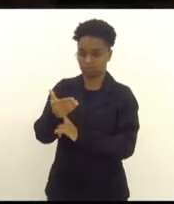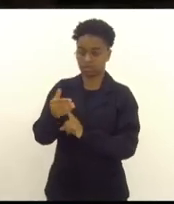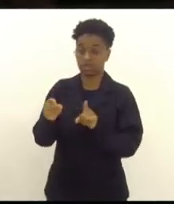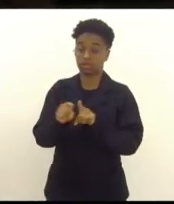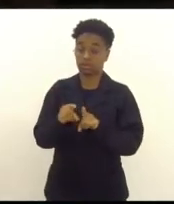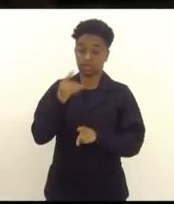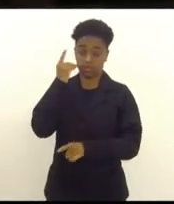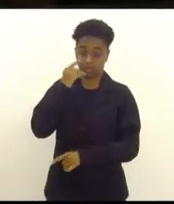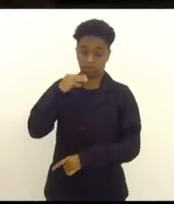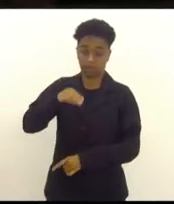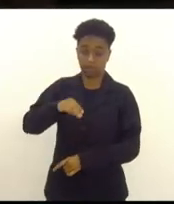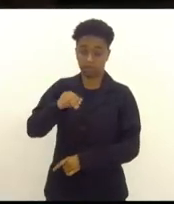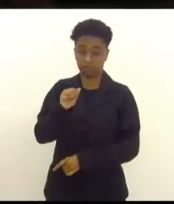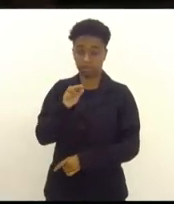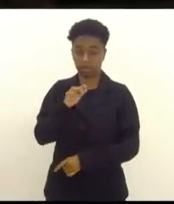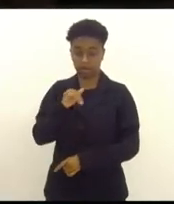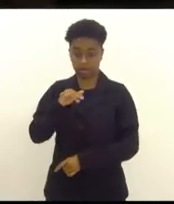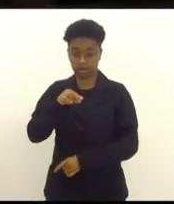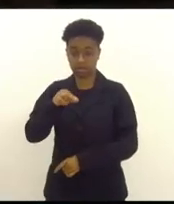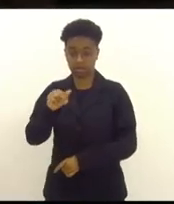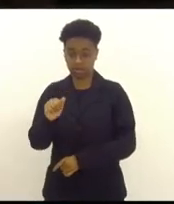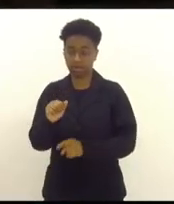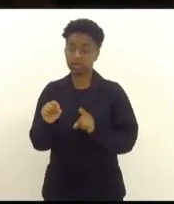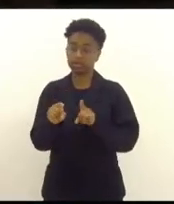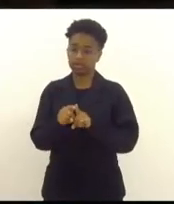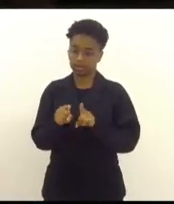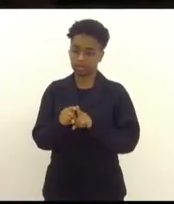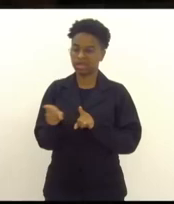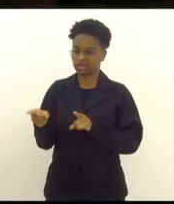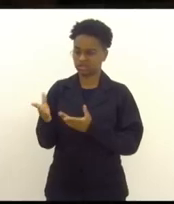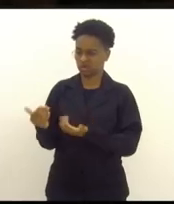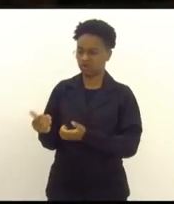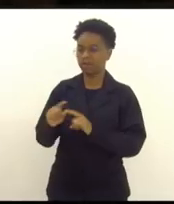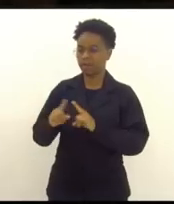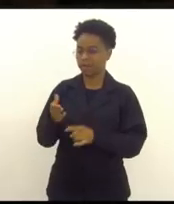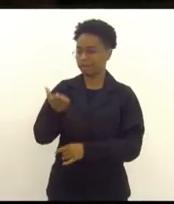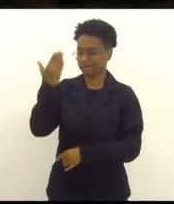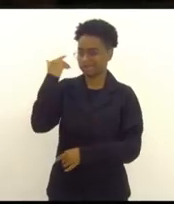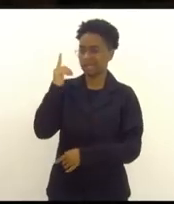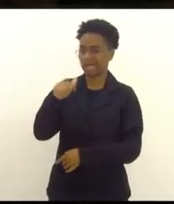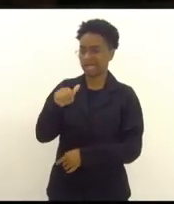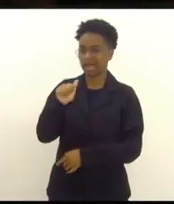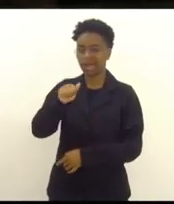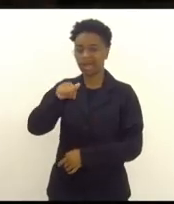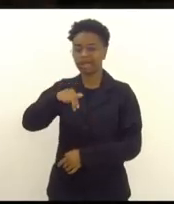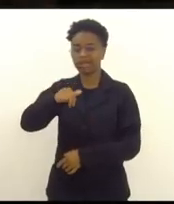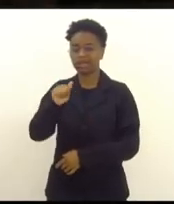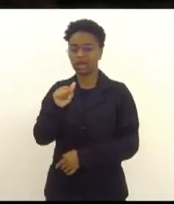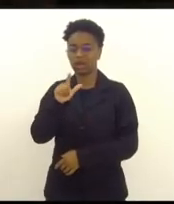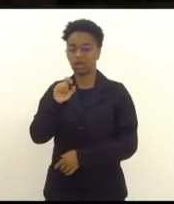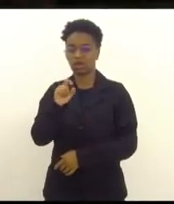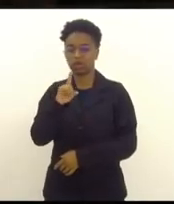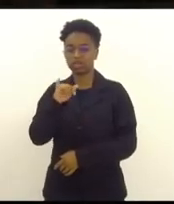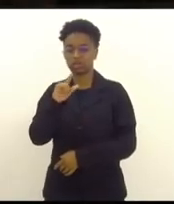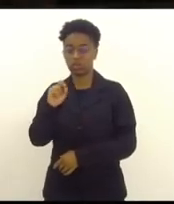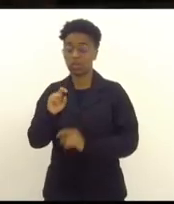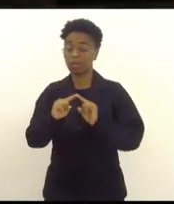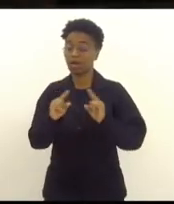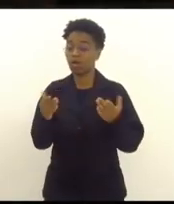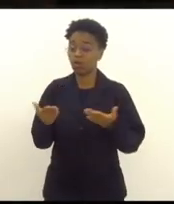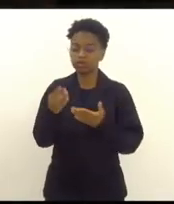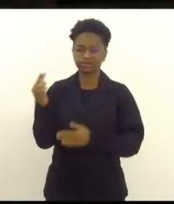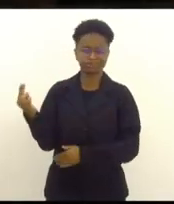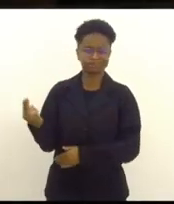a deputada Mariana que é bem nova também já foi analógica um dia mas hoje é impossível